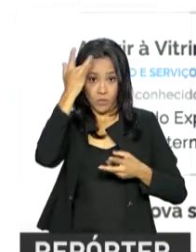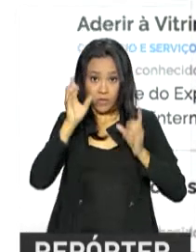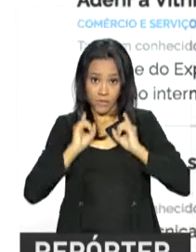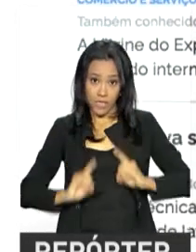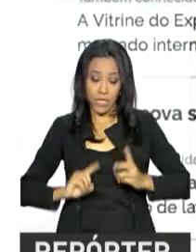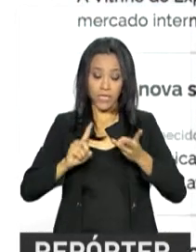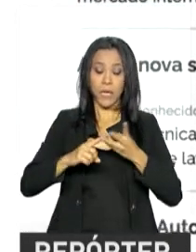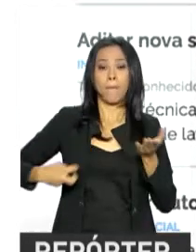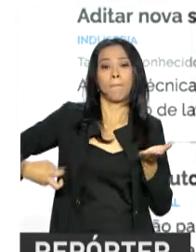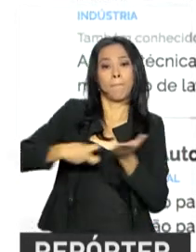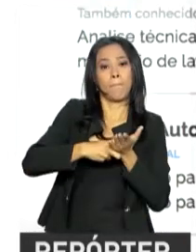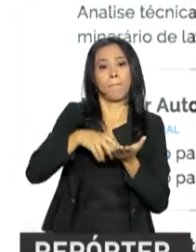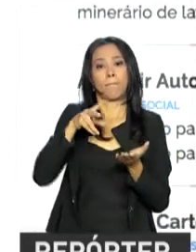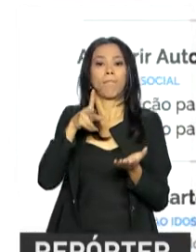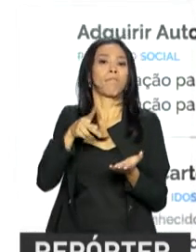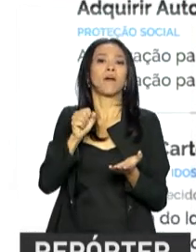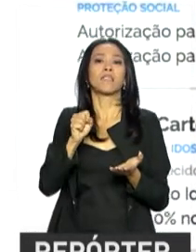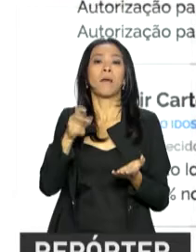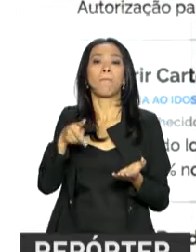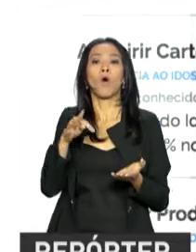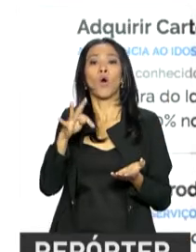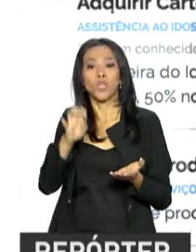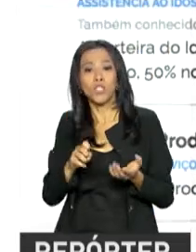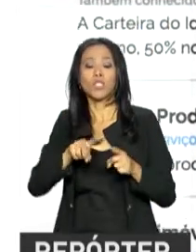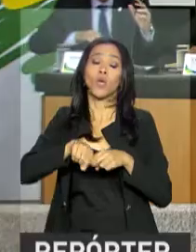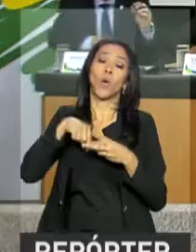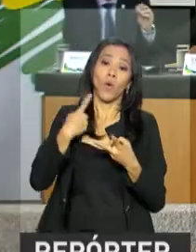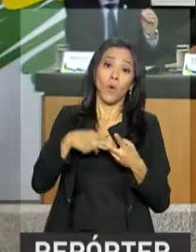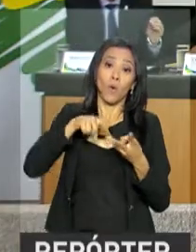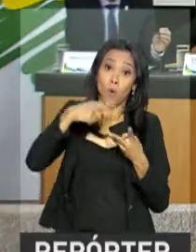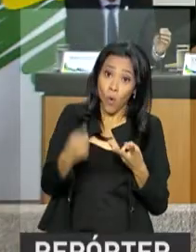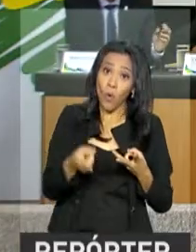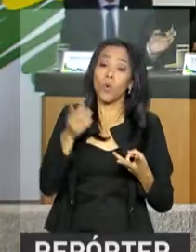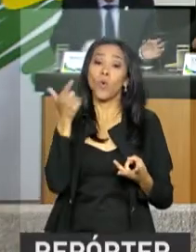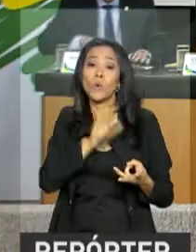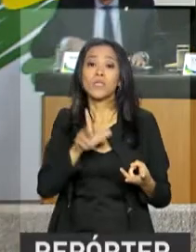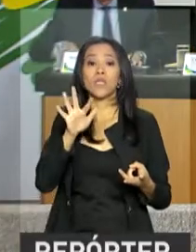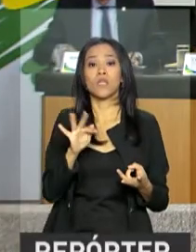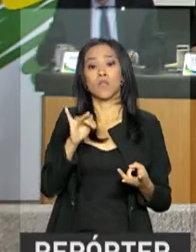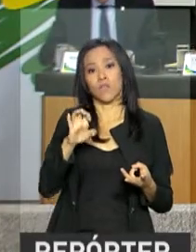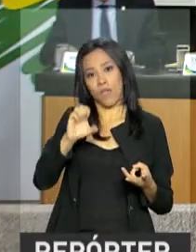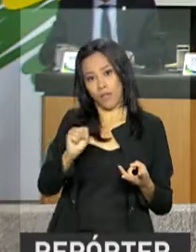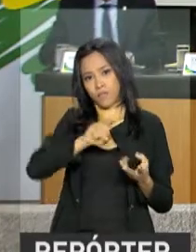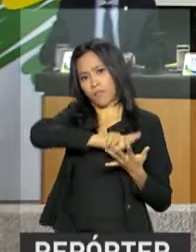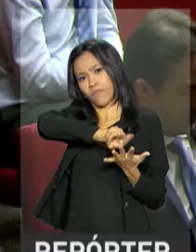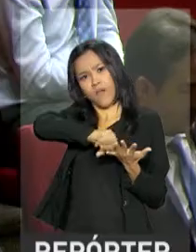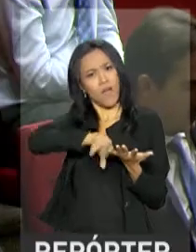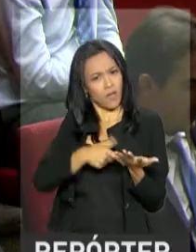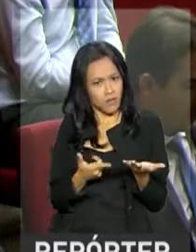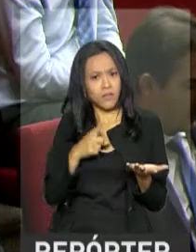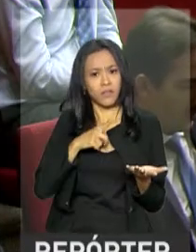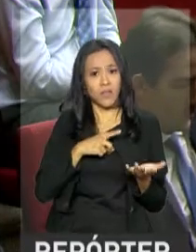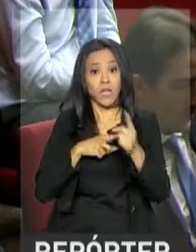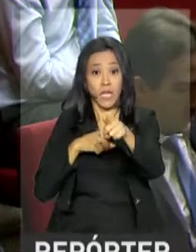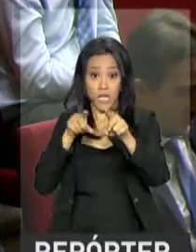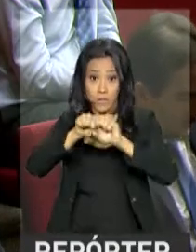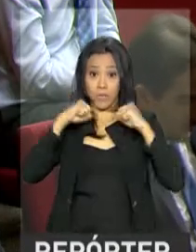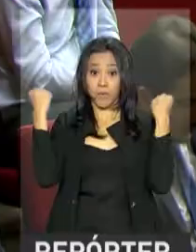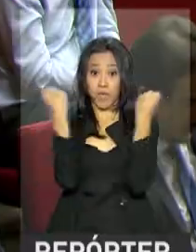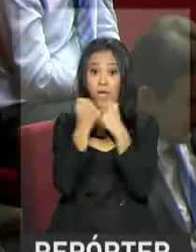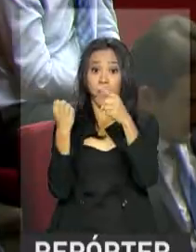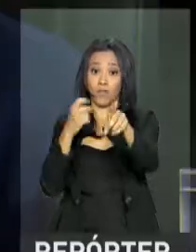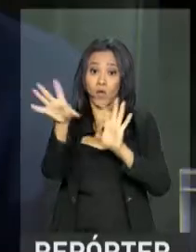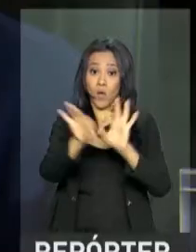ou conseguir um financiamento estudantil pelo fies em brasília o ministério do planejamento realizou o seminário perspectivas